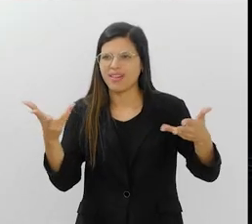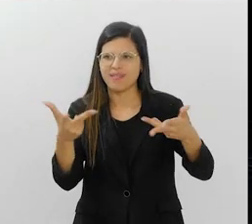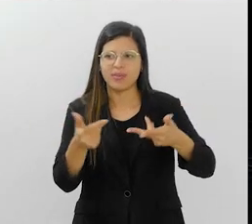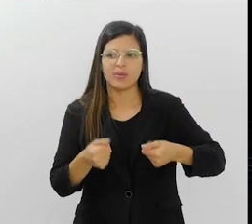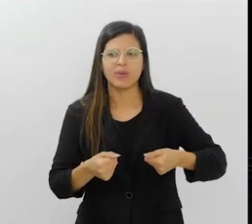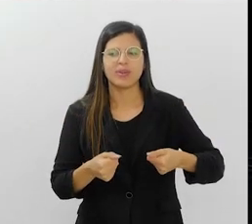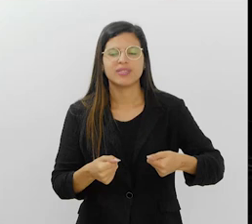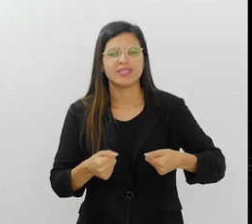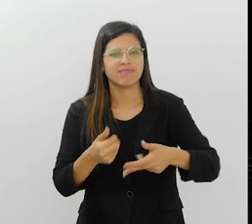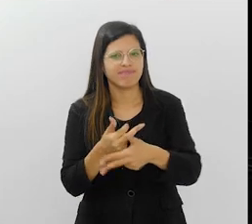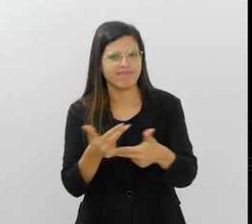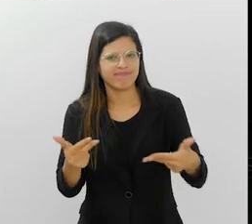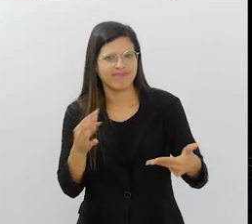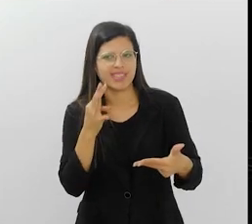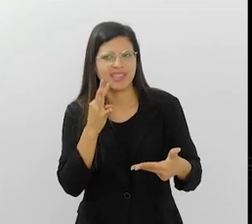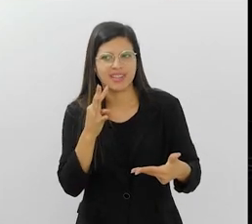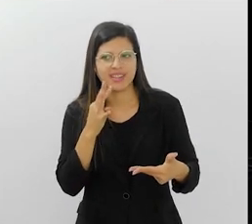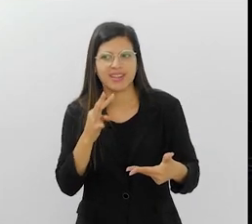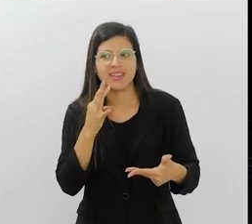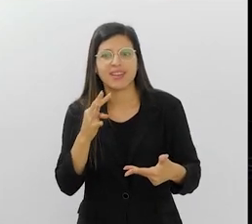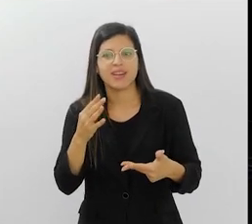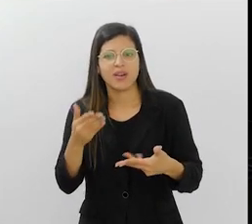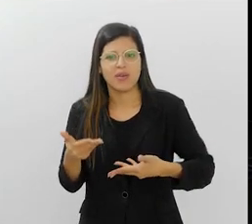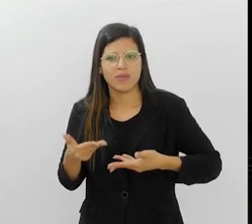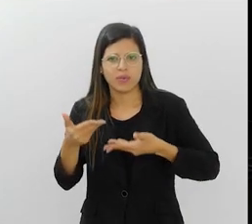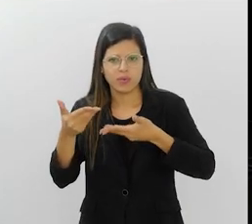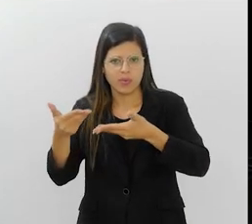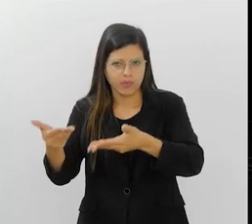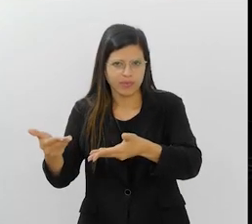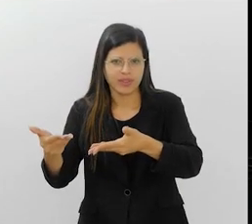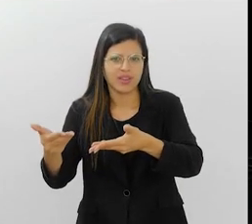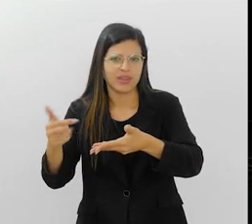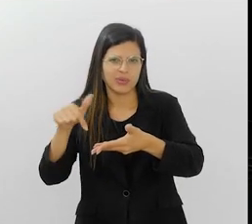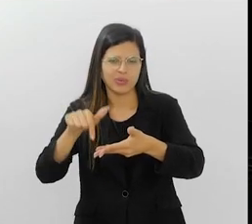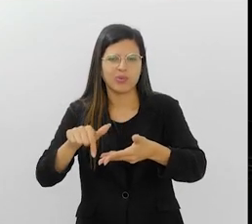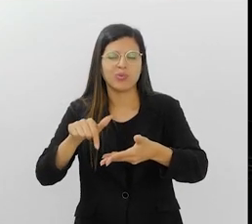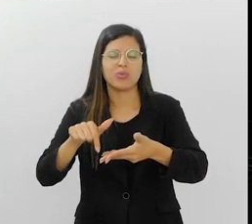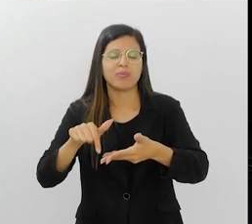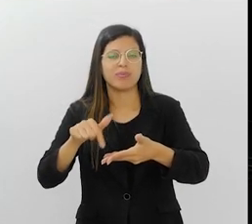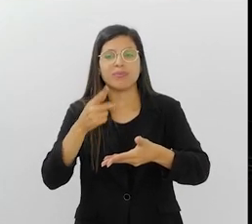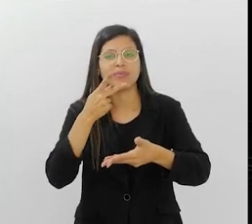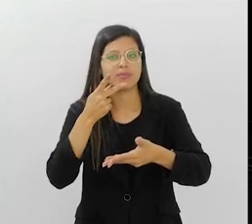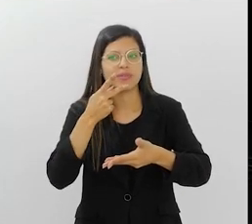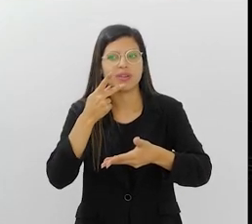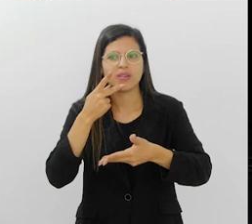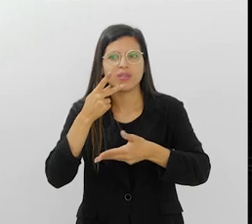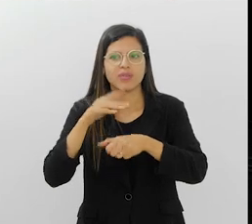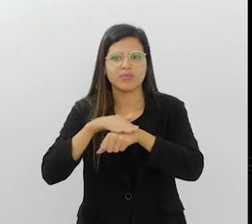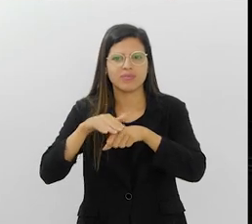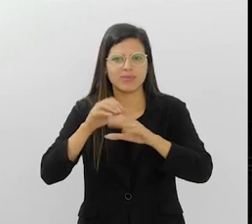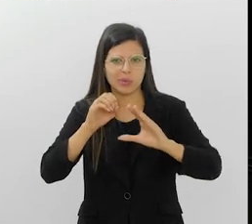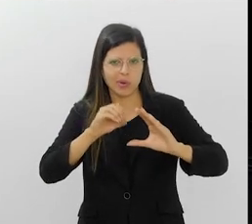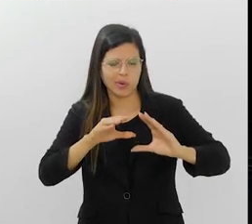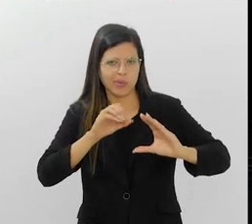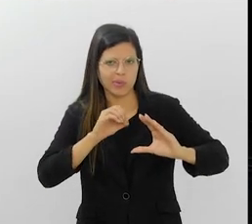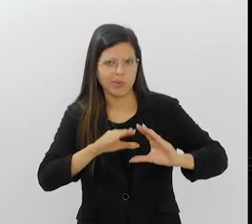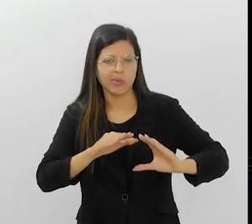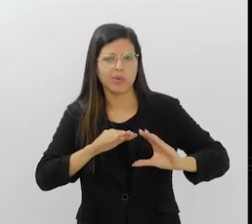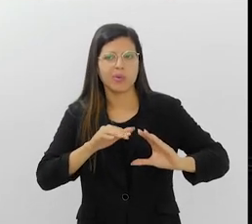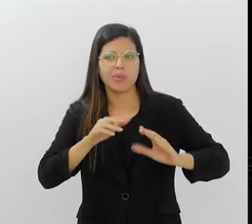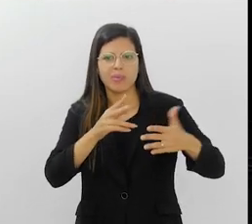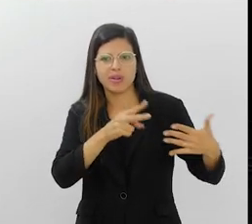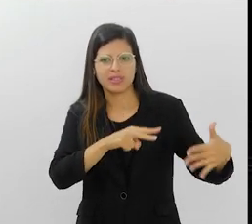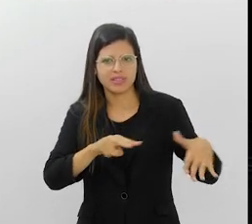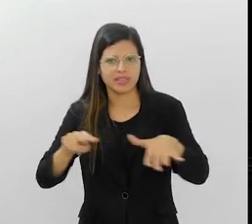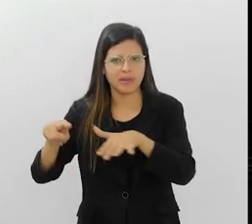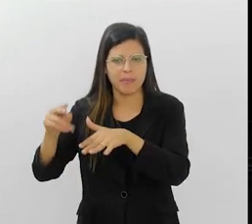foi uma coisa muito bacana, que eu fui chamado no barracão do Tuiuti para falar com o pessoal da Globo.